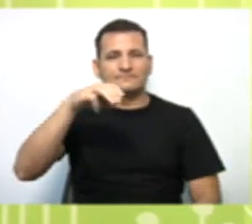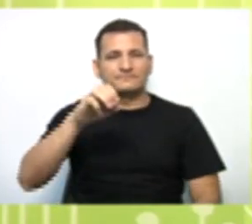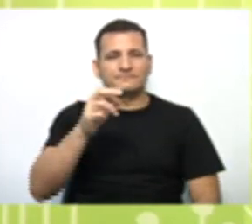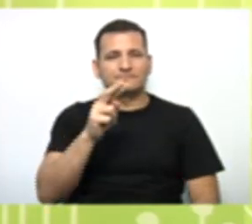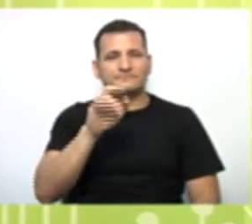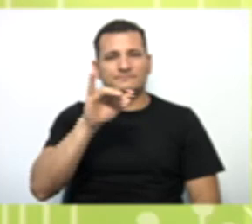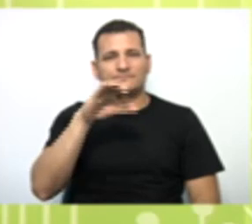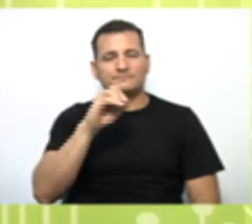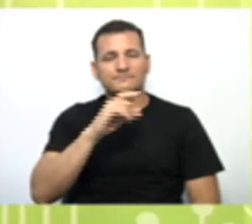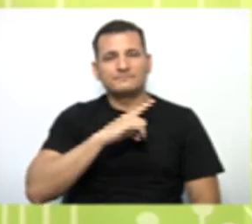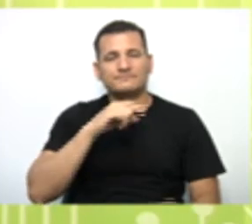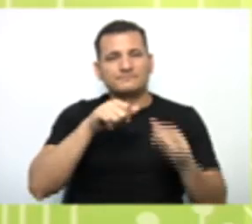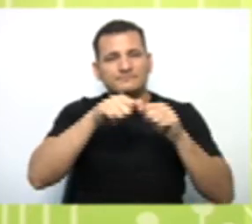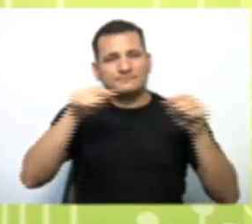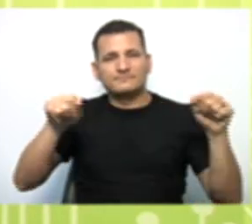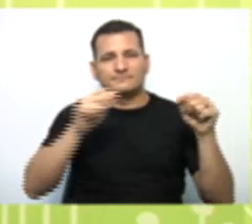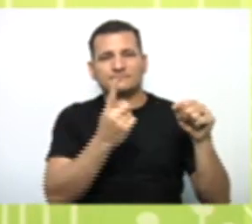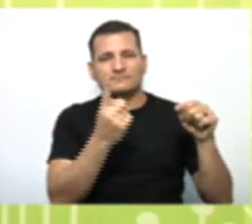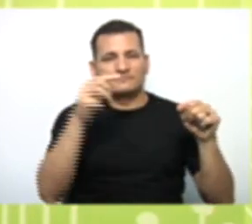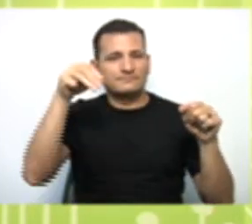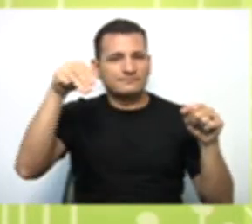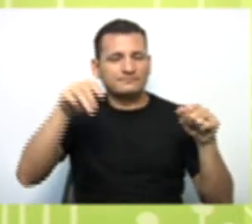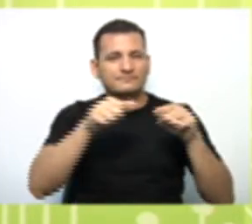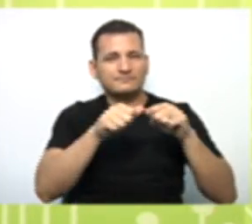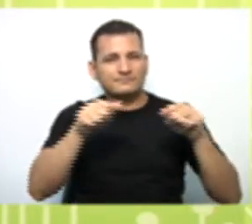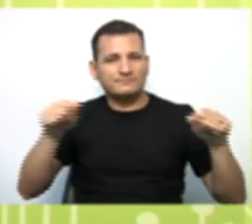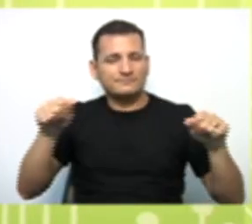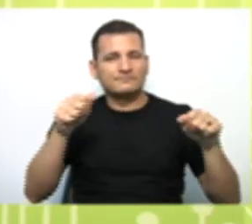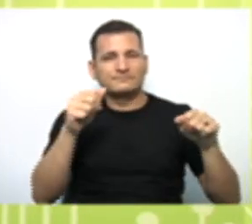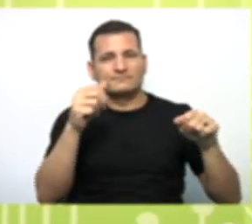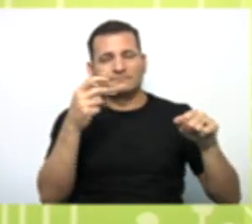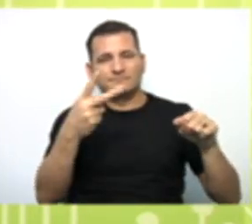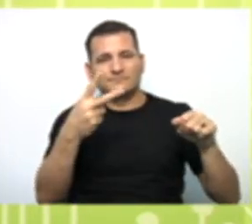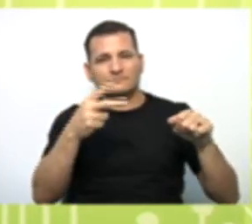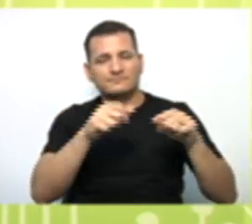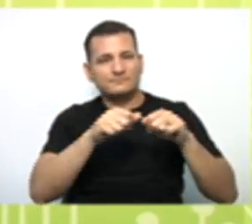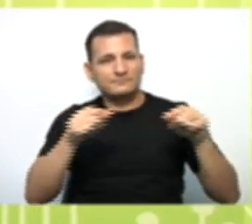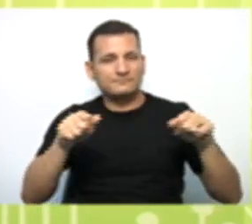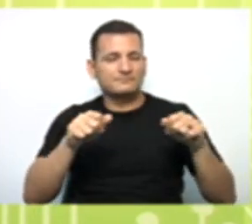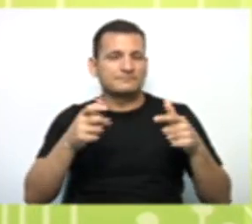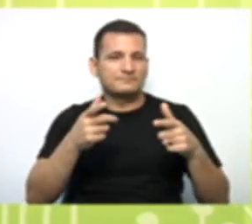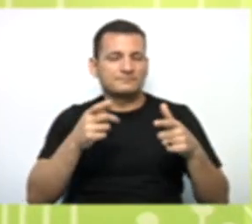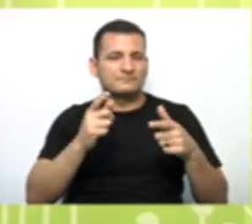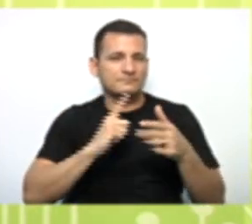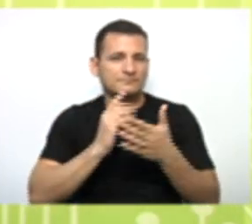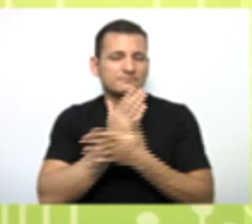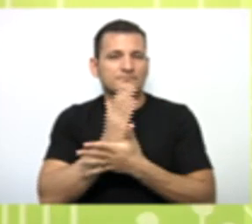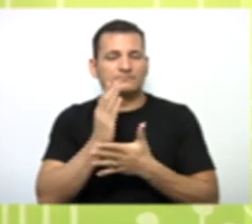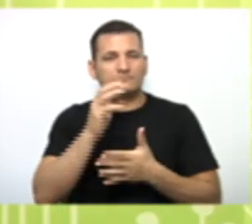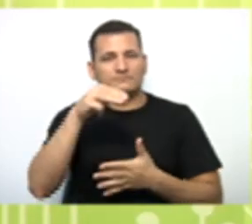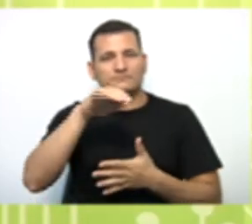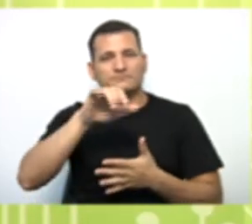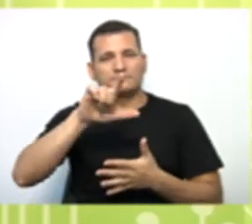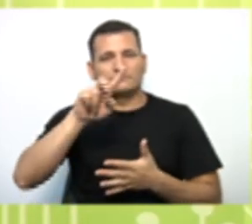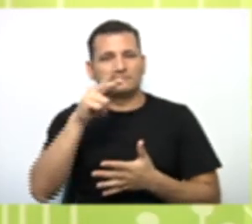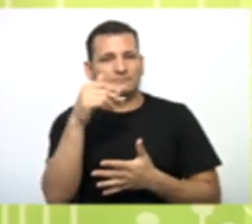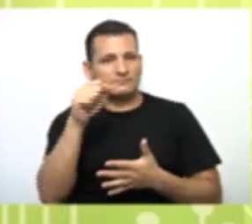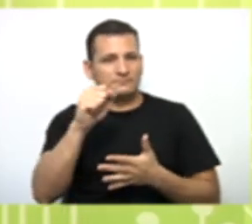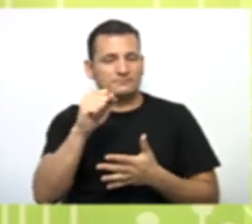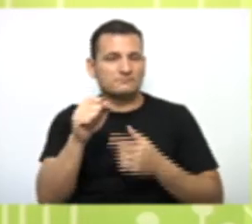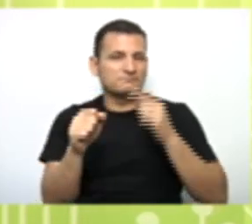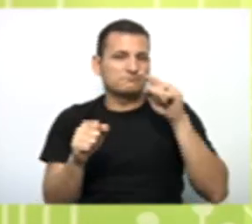aqui 1 metro, 2 metros, 3 metros, e tem outros sistemas aí que falam em milhas, né? Em outros países... Não sabe